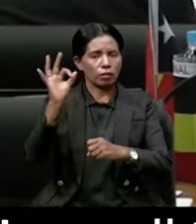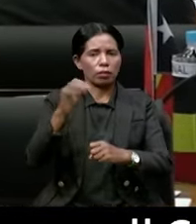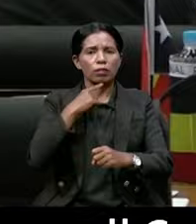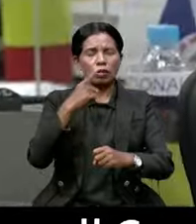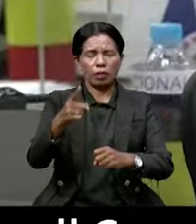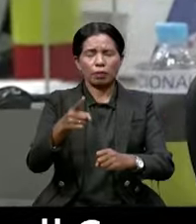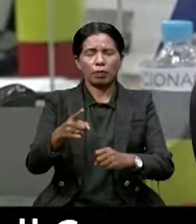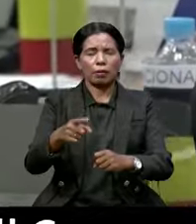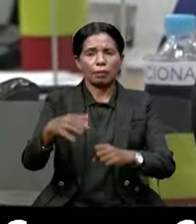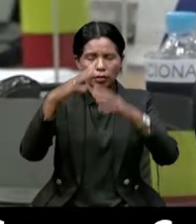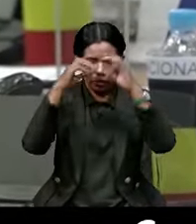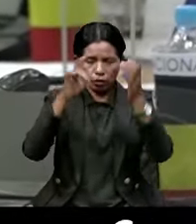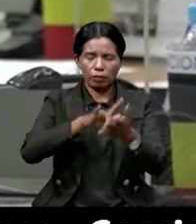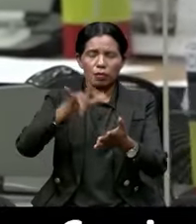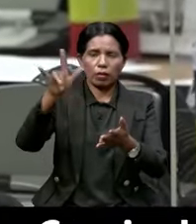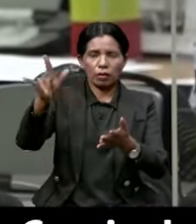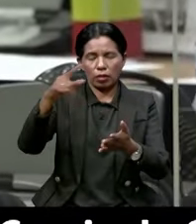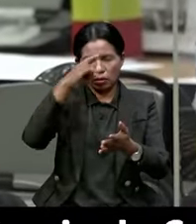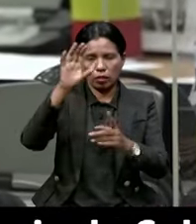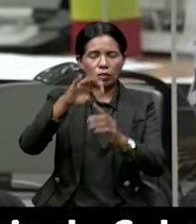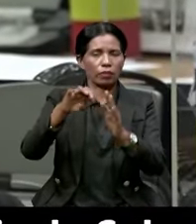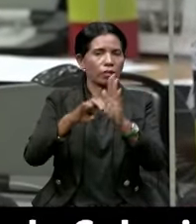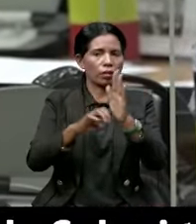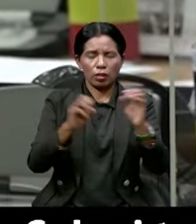em viagem para estrangeiro. Também considera ser festado lá de